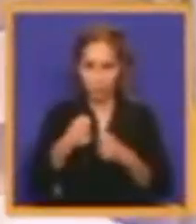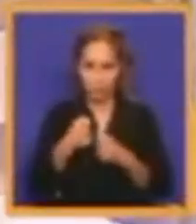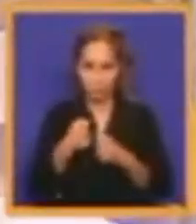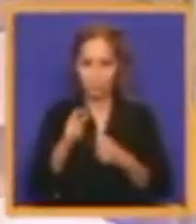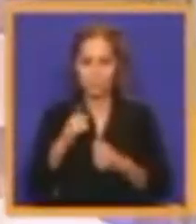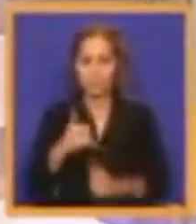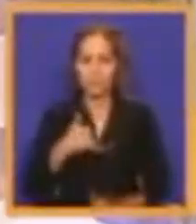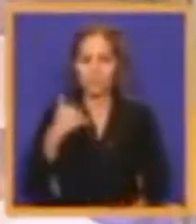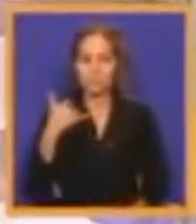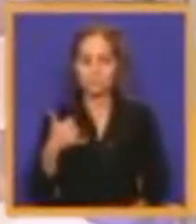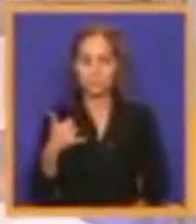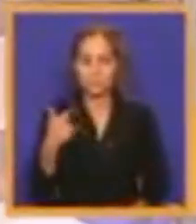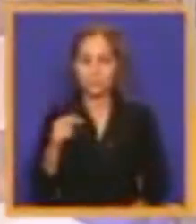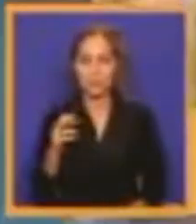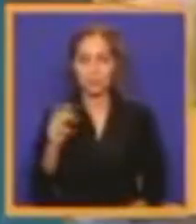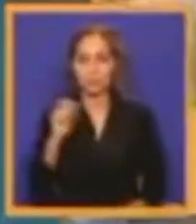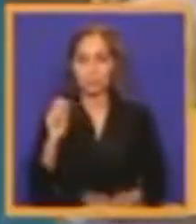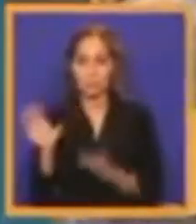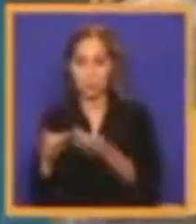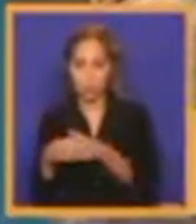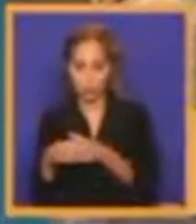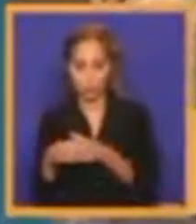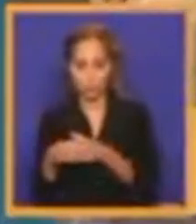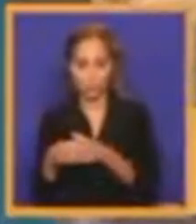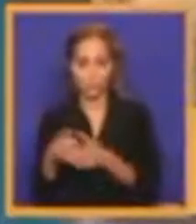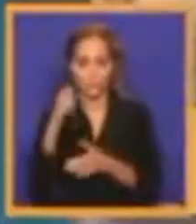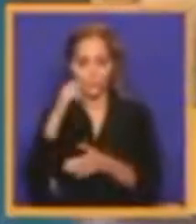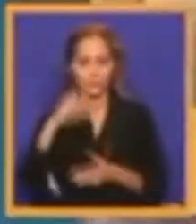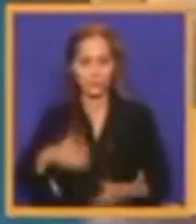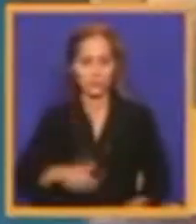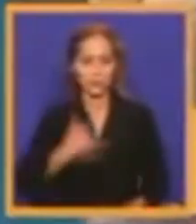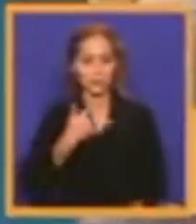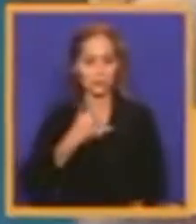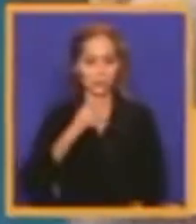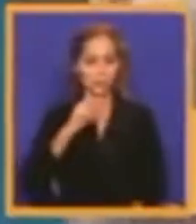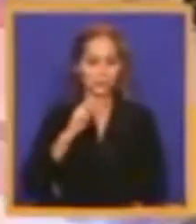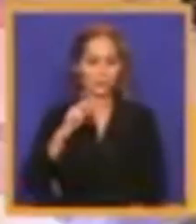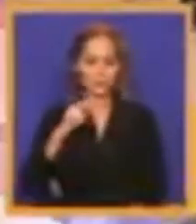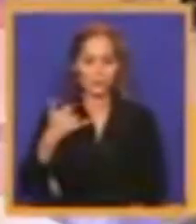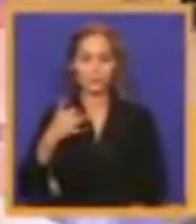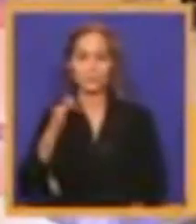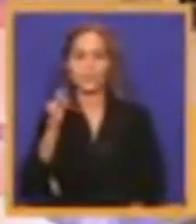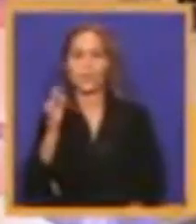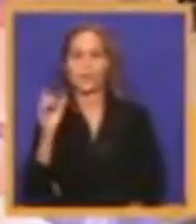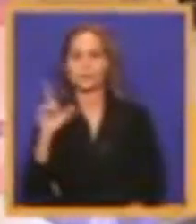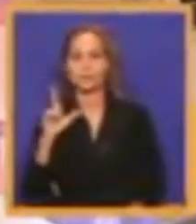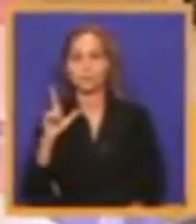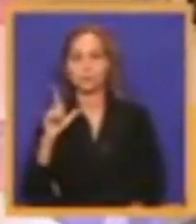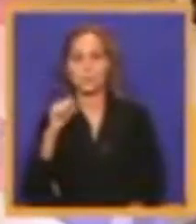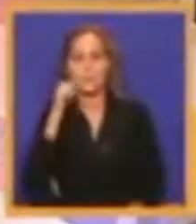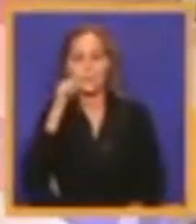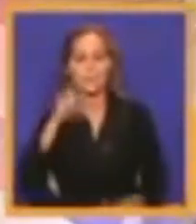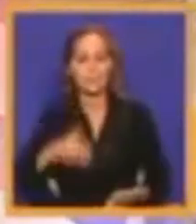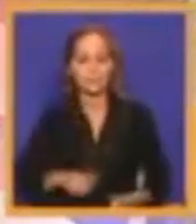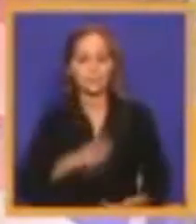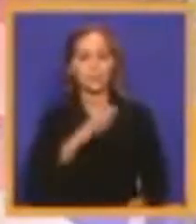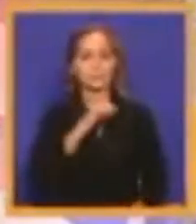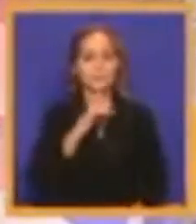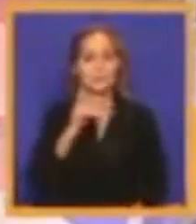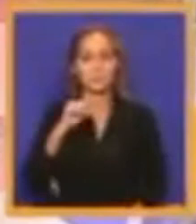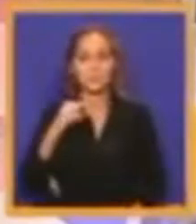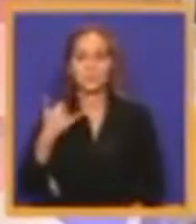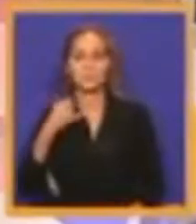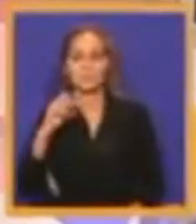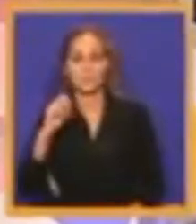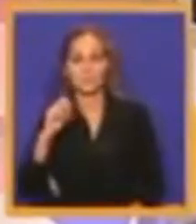logo a seguir um terceiro grupo, que são os nascidos entre 23 e 24 de julho e, sobretudo, os nascidos entre 16 e